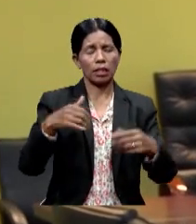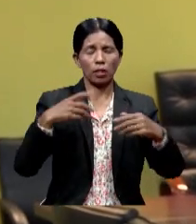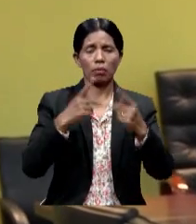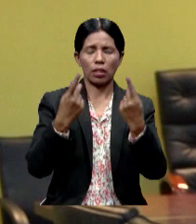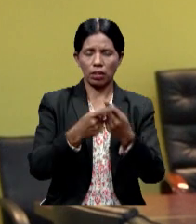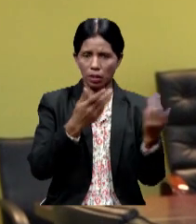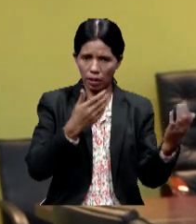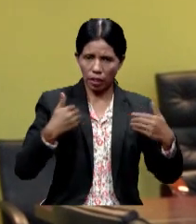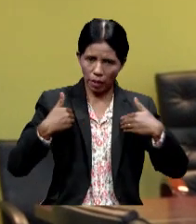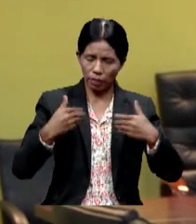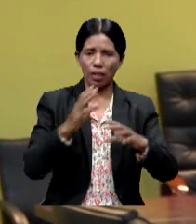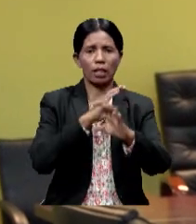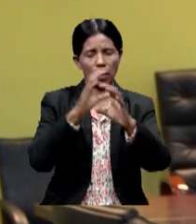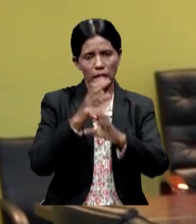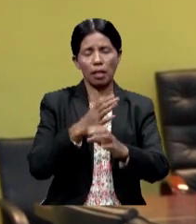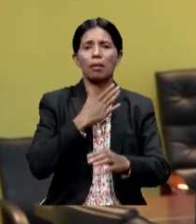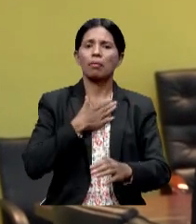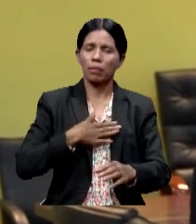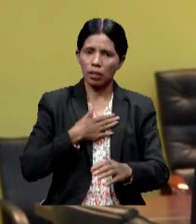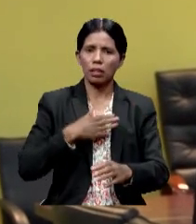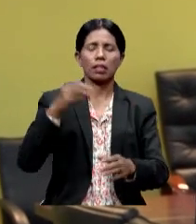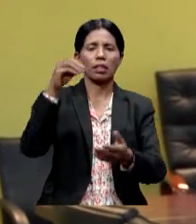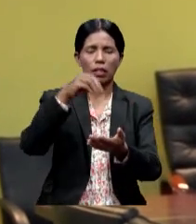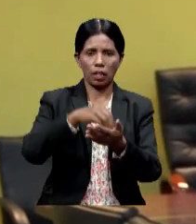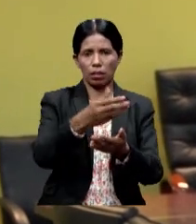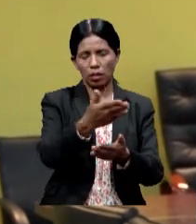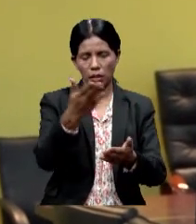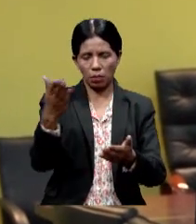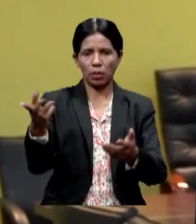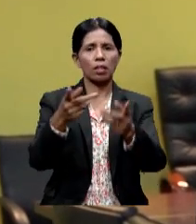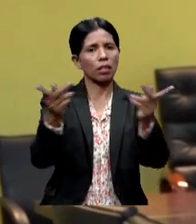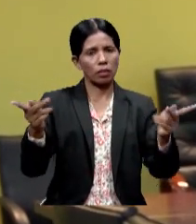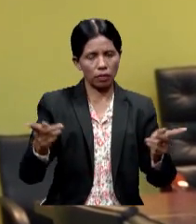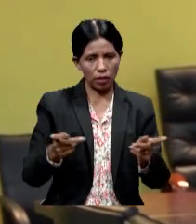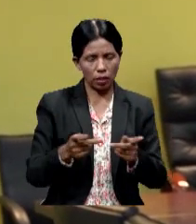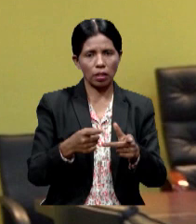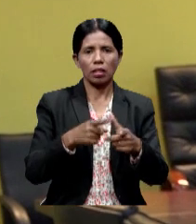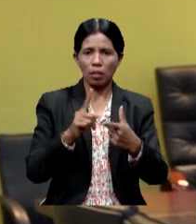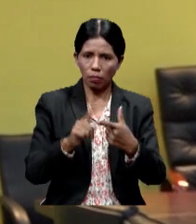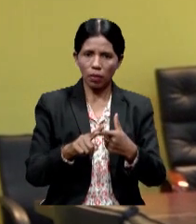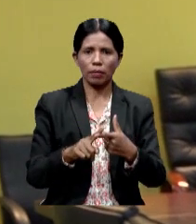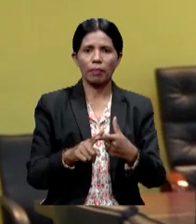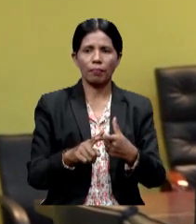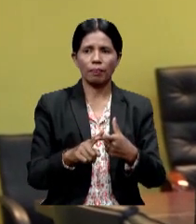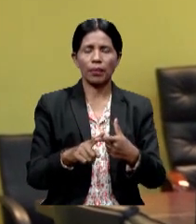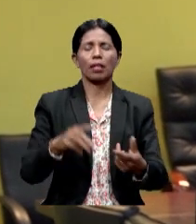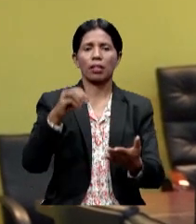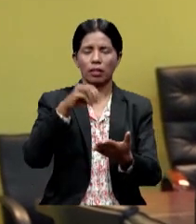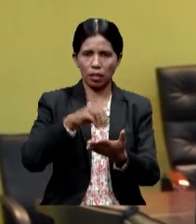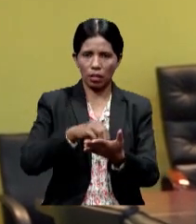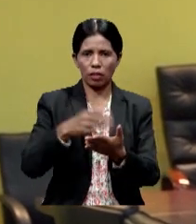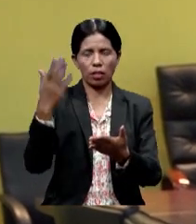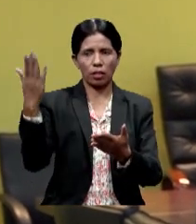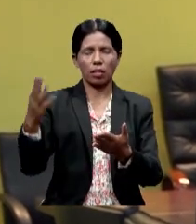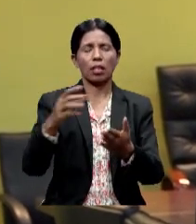kereta favor tahu ya itu bot senar mazemba depois maka tahu ya